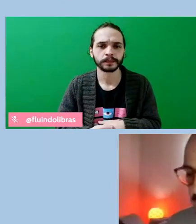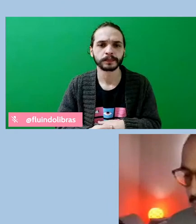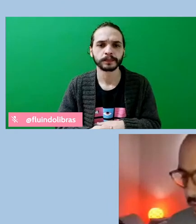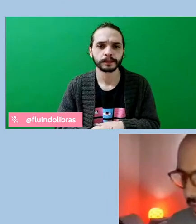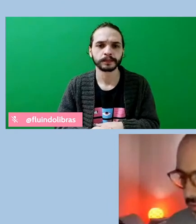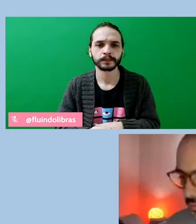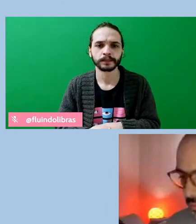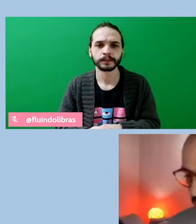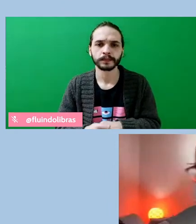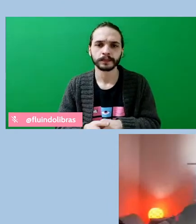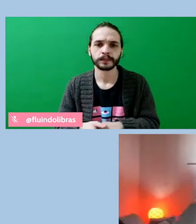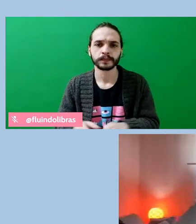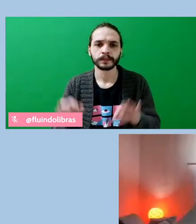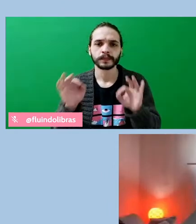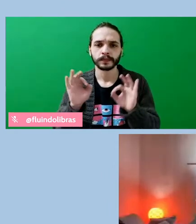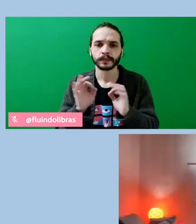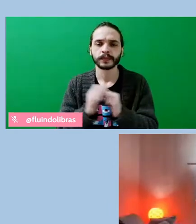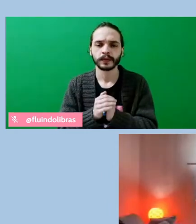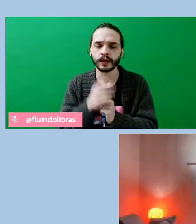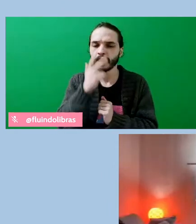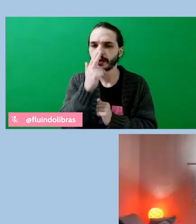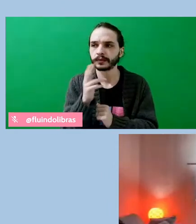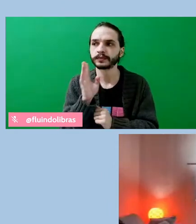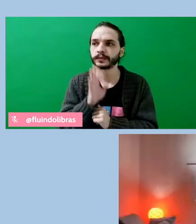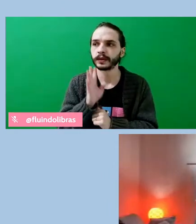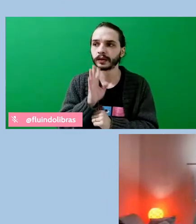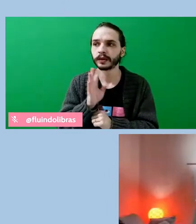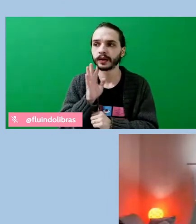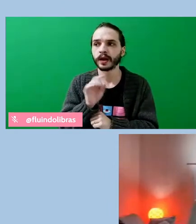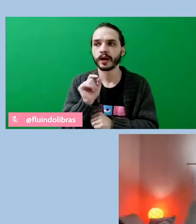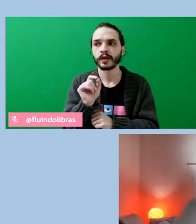Super, eu acho muito legal, isso é uma das coisas que